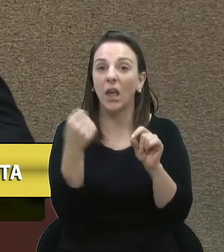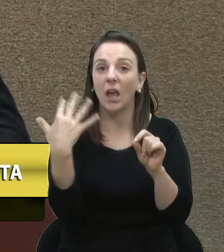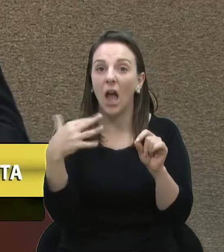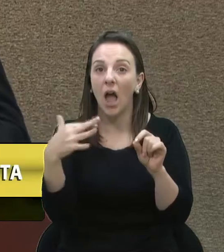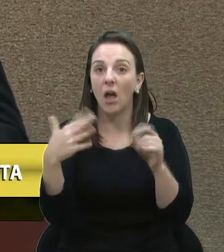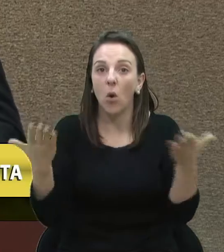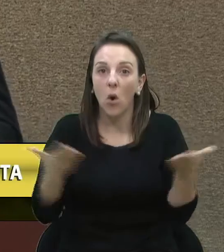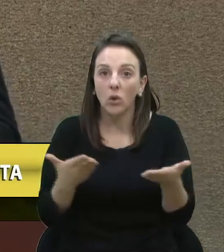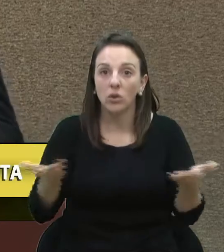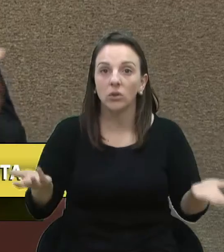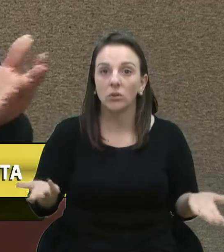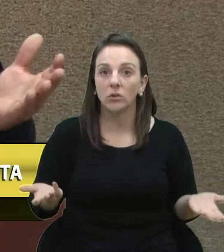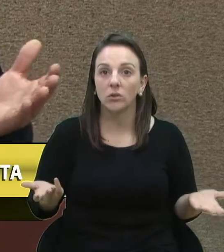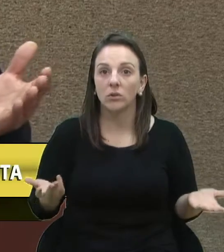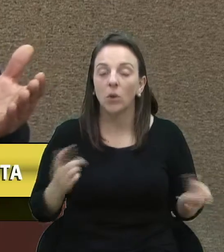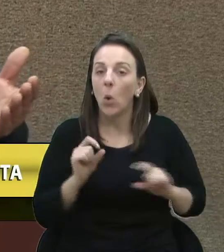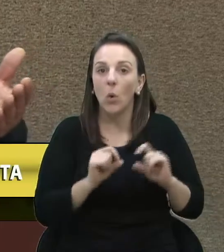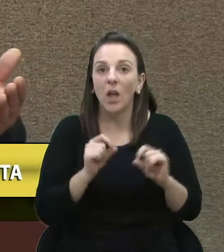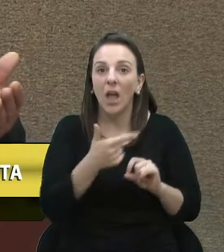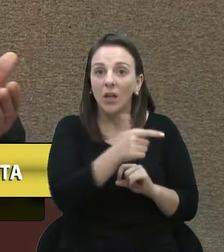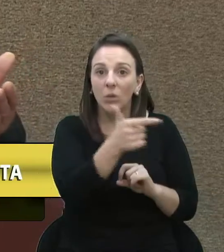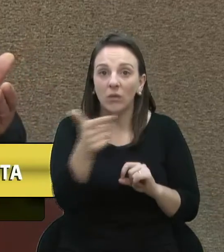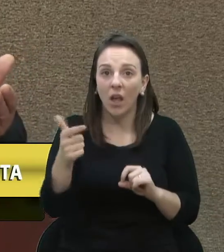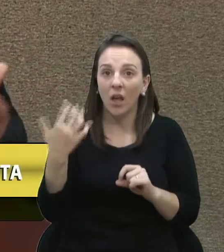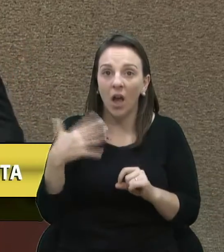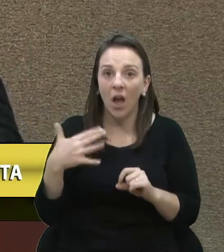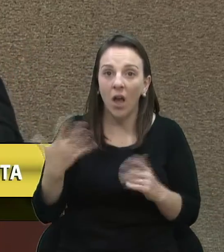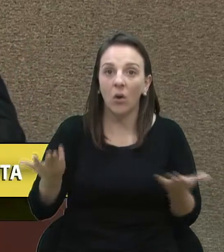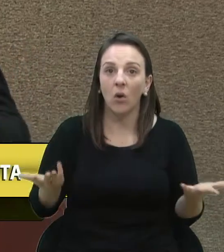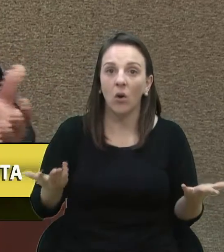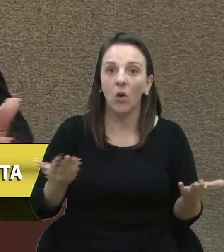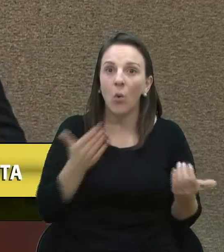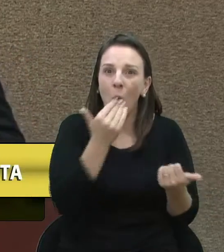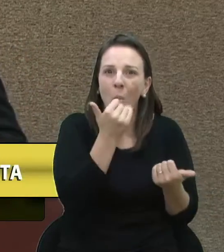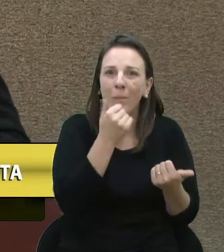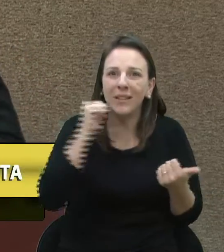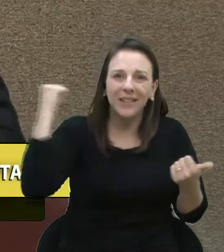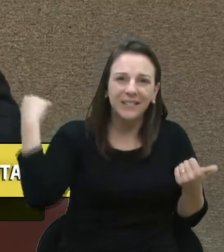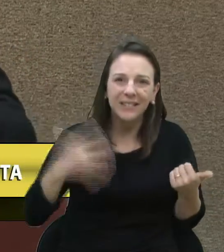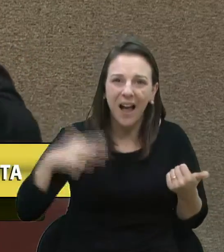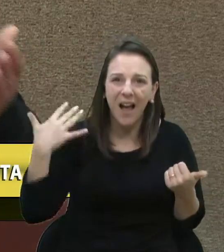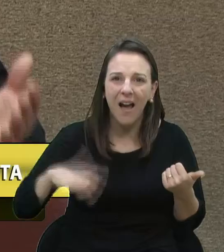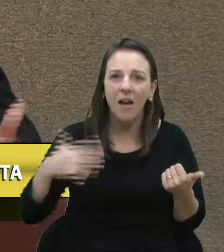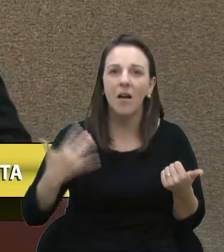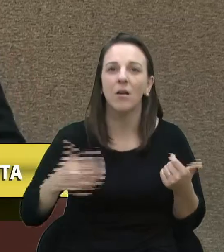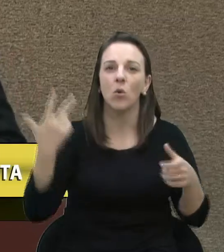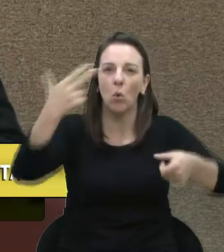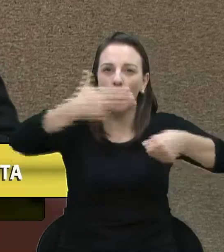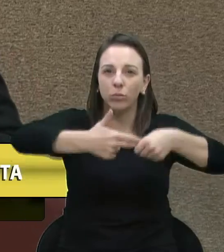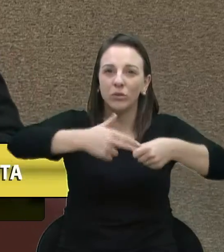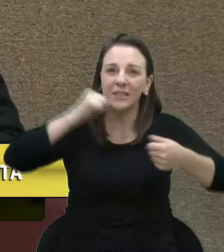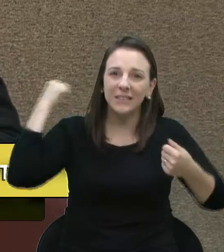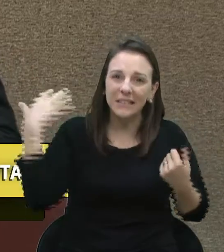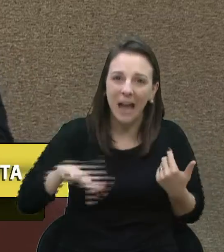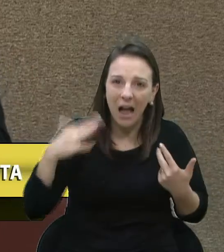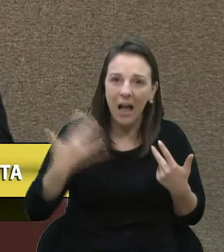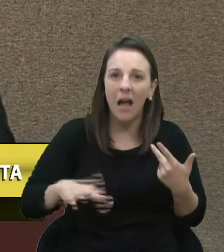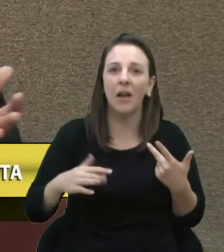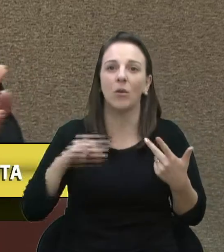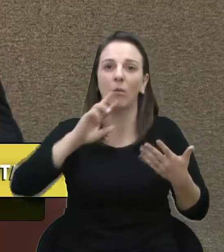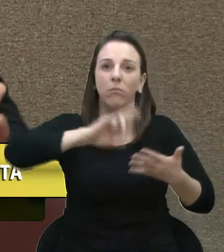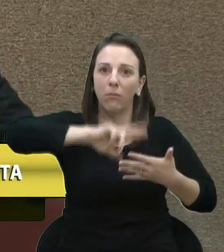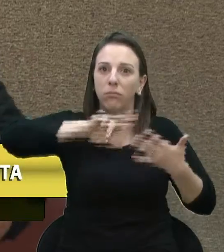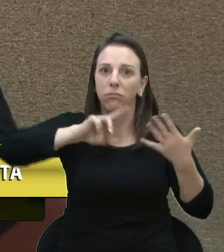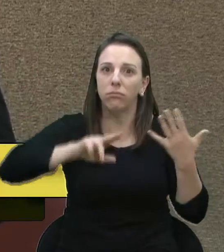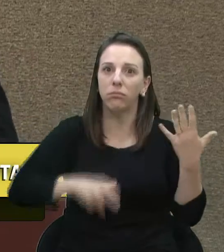gostaria que o povo me dissesse o que é que não está caro hoje. A comida está caríssima, o combustível está caríssimo. Tudo